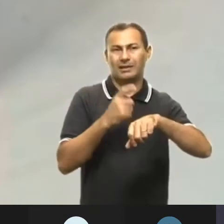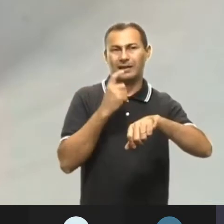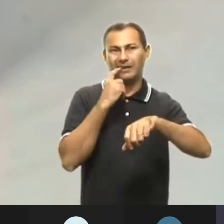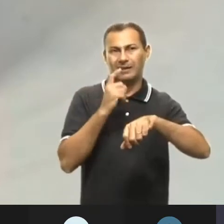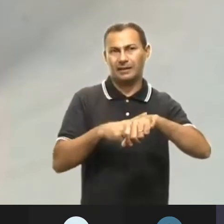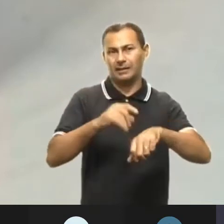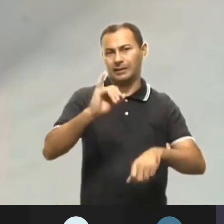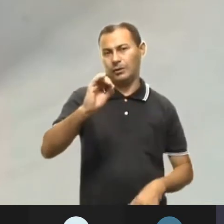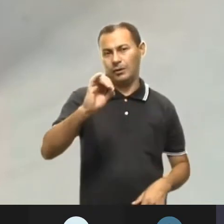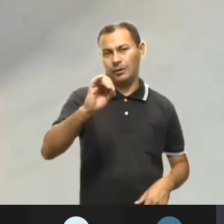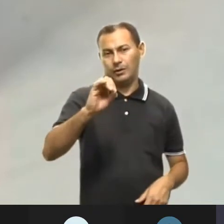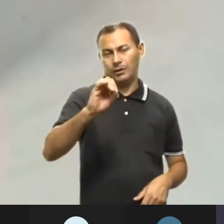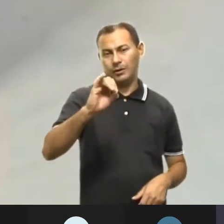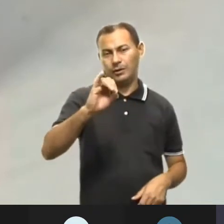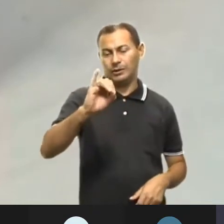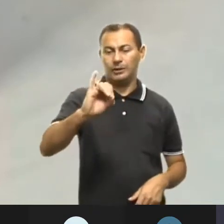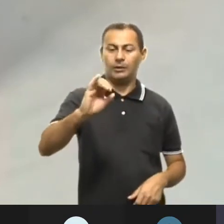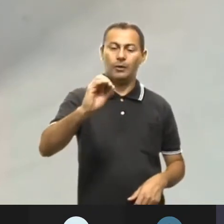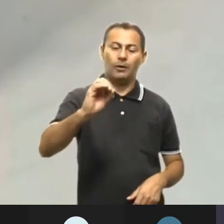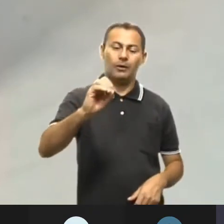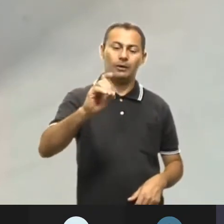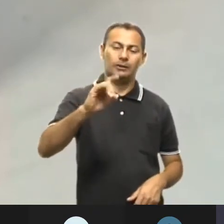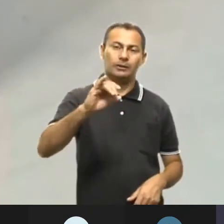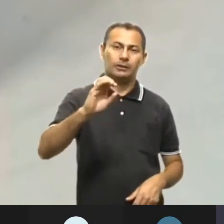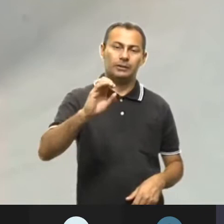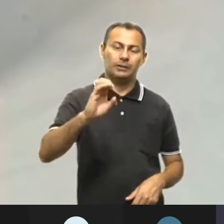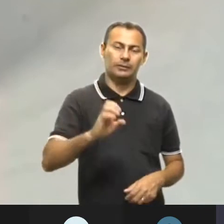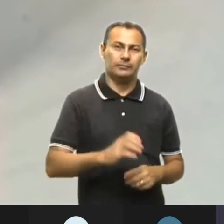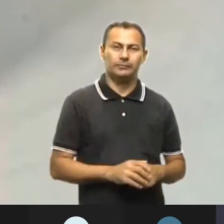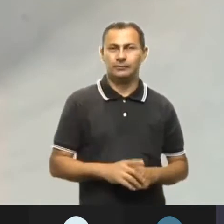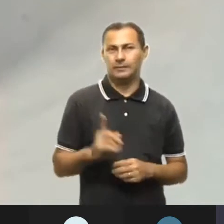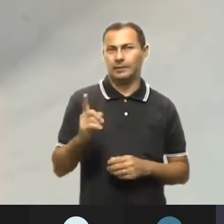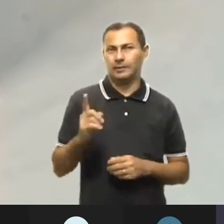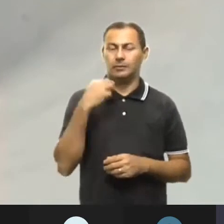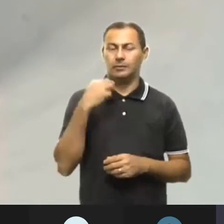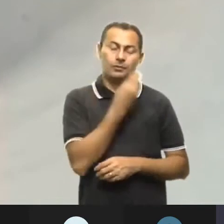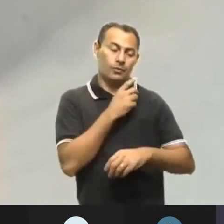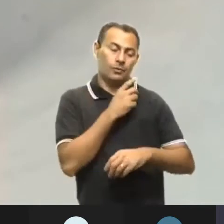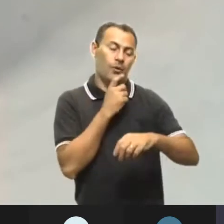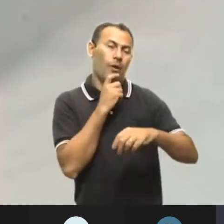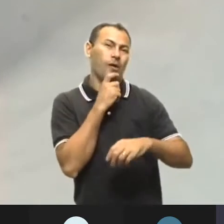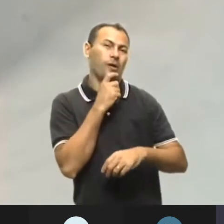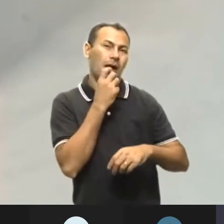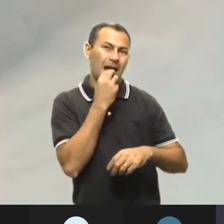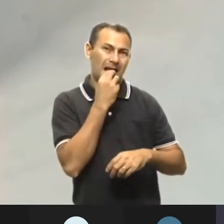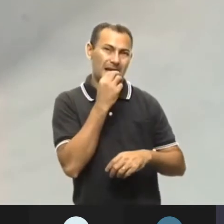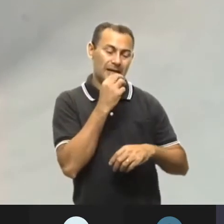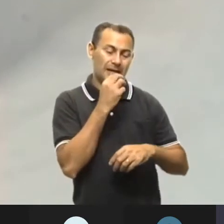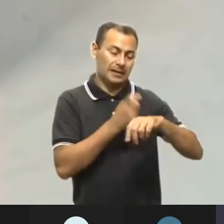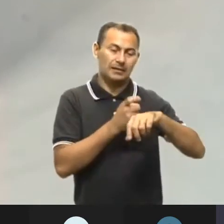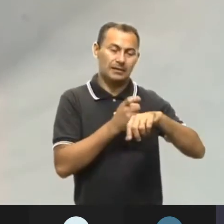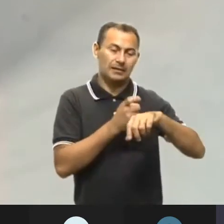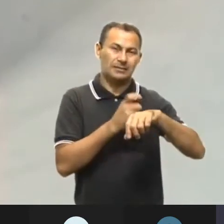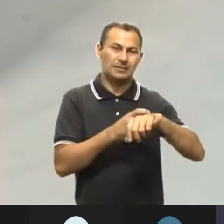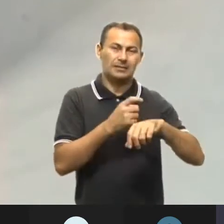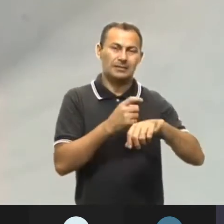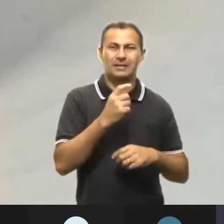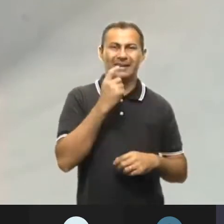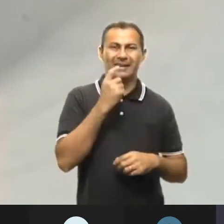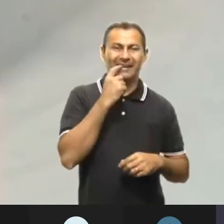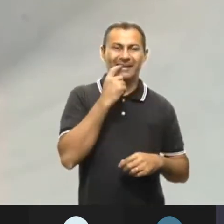né? Aí é o osso ióide que está logo abaixo, né, ali da epiglote. Então, esse é o nosso osso ióide. Aí